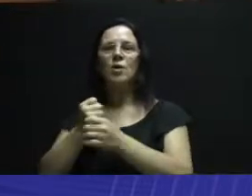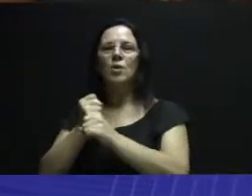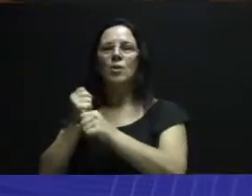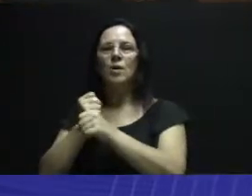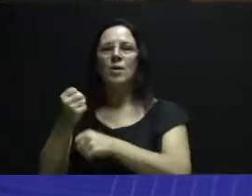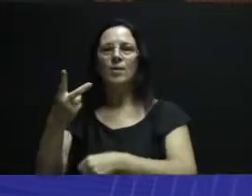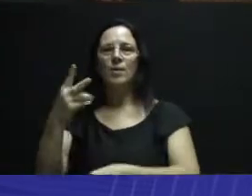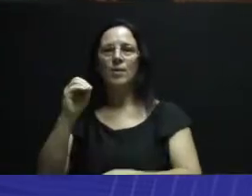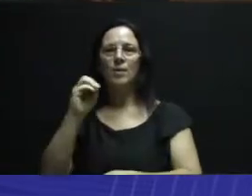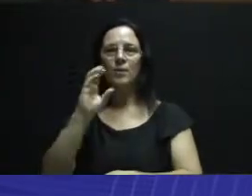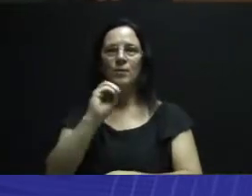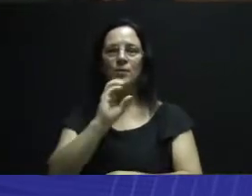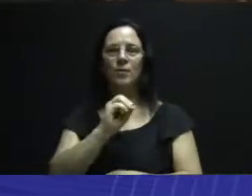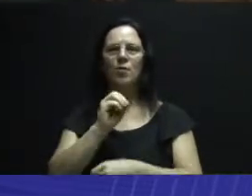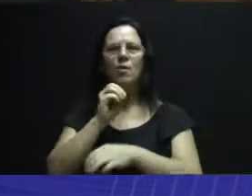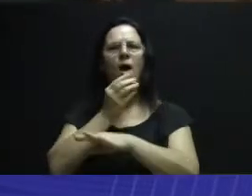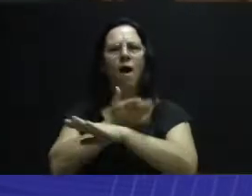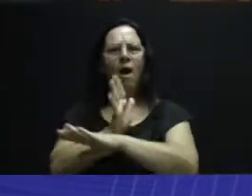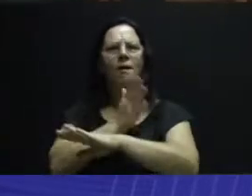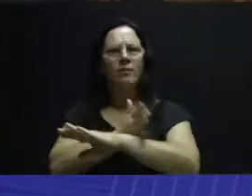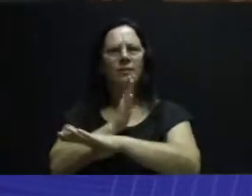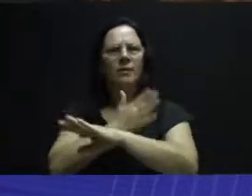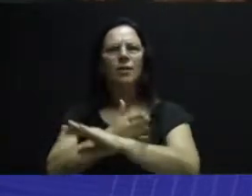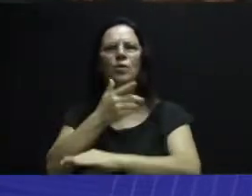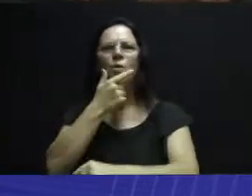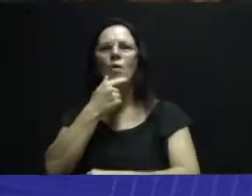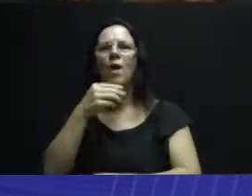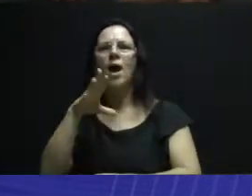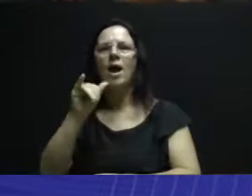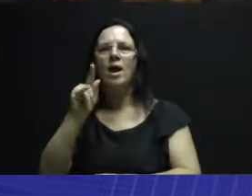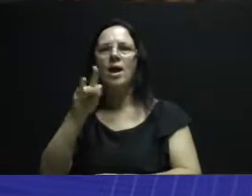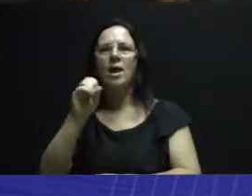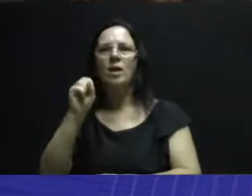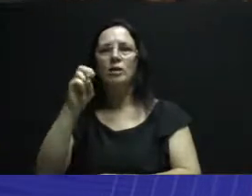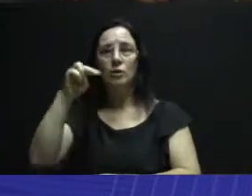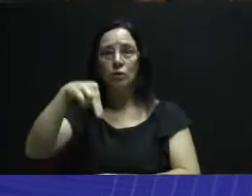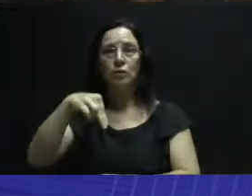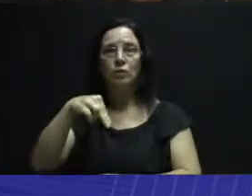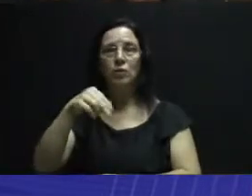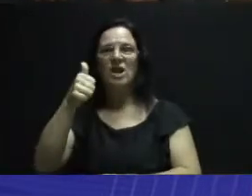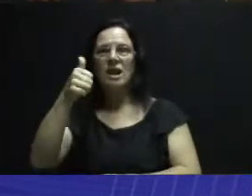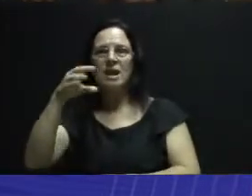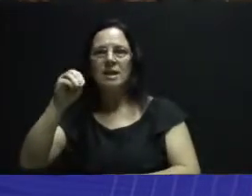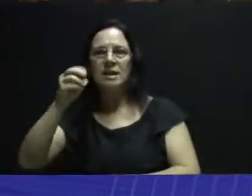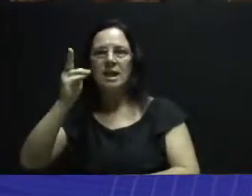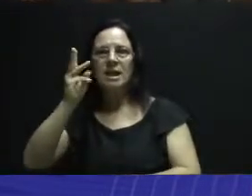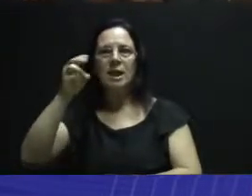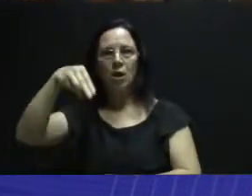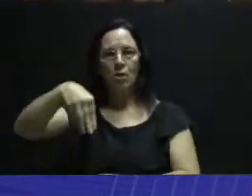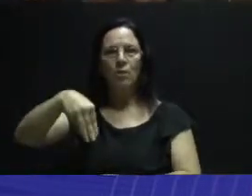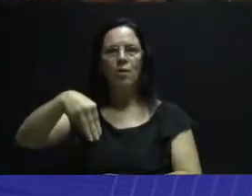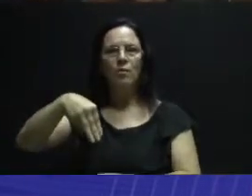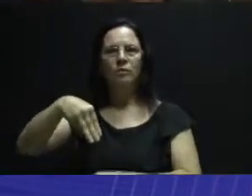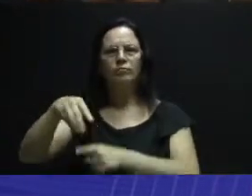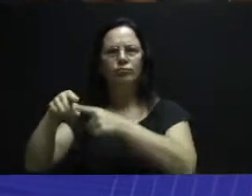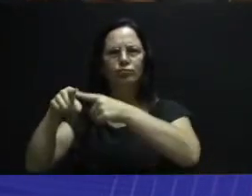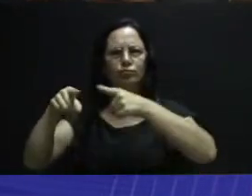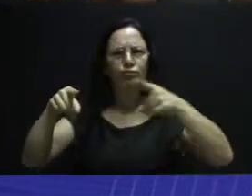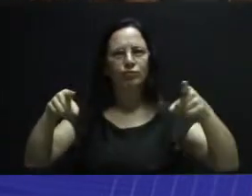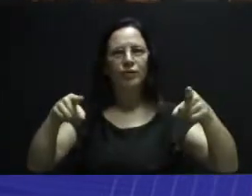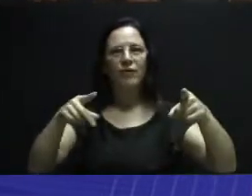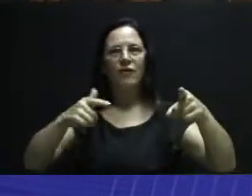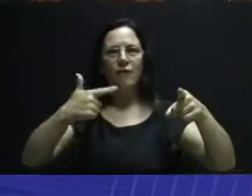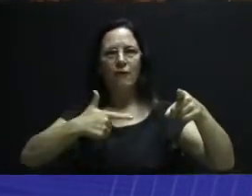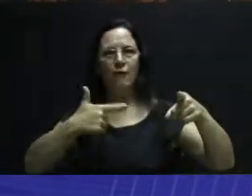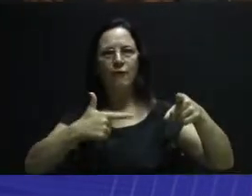do atleta Adilson Dama Pereira nos 100 km da Espanha, onde sagrou-se vice-campeão.